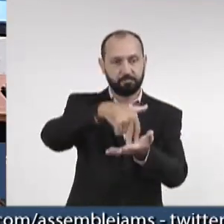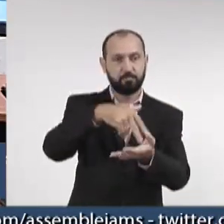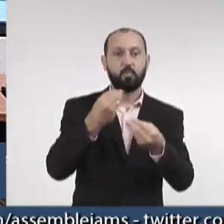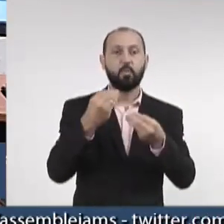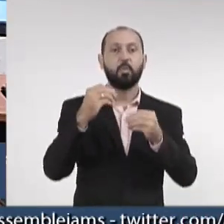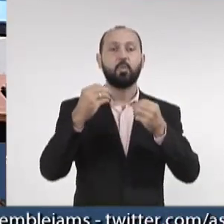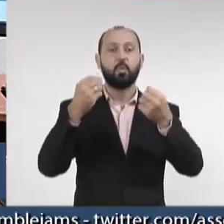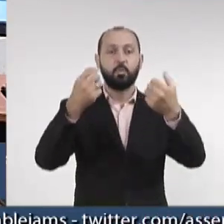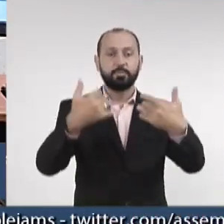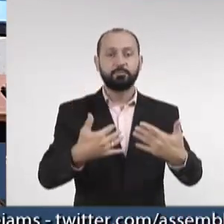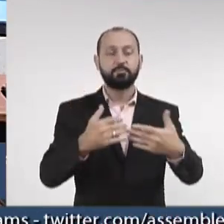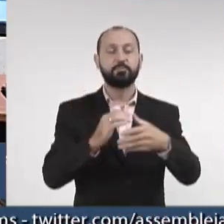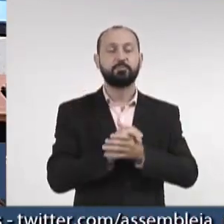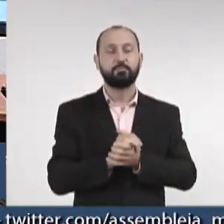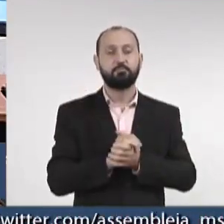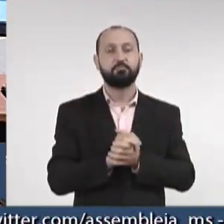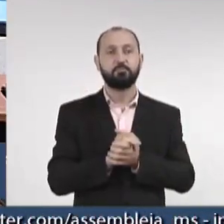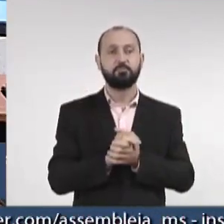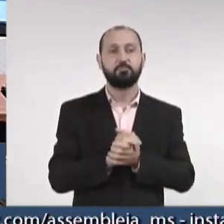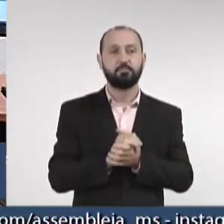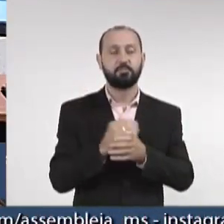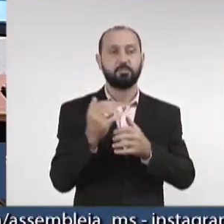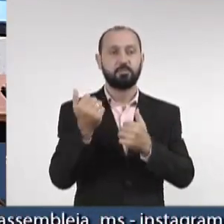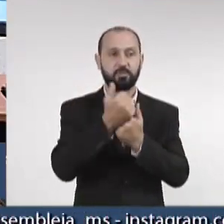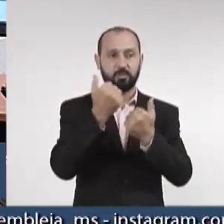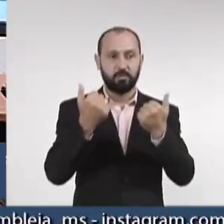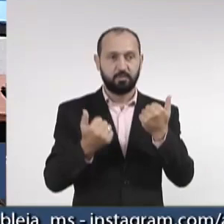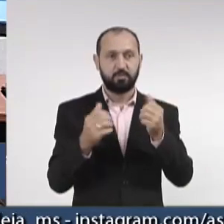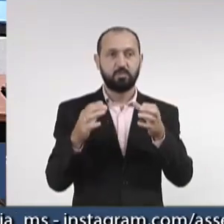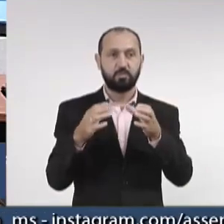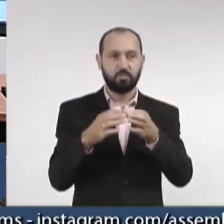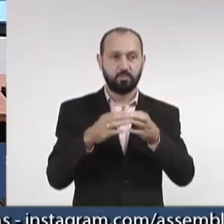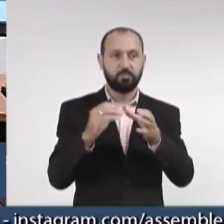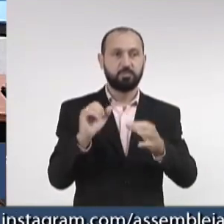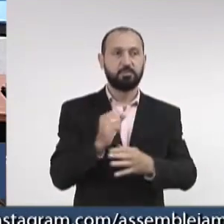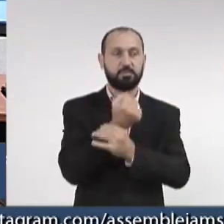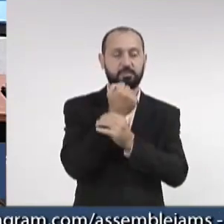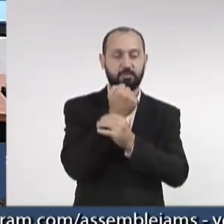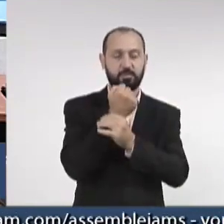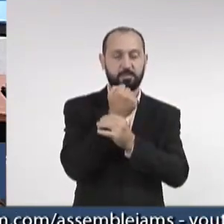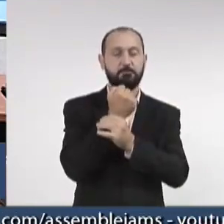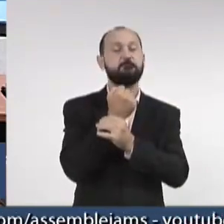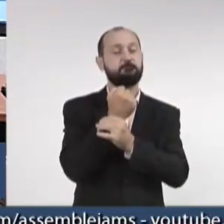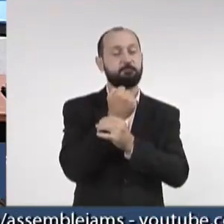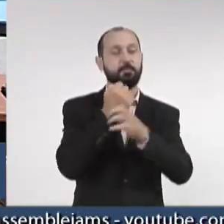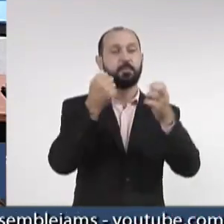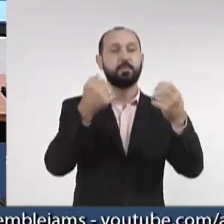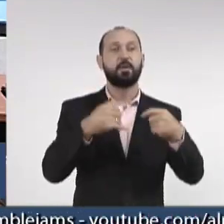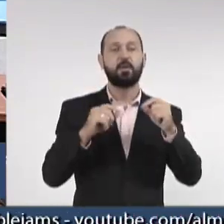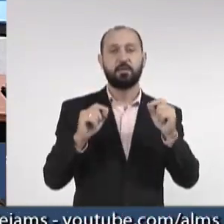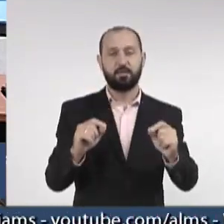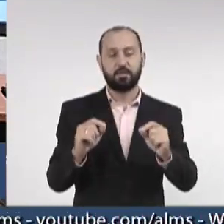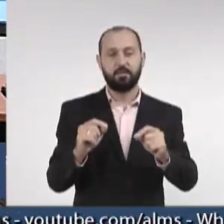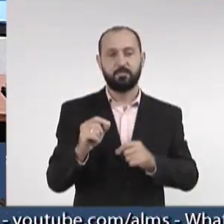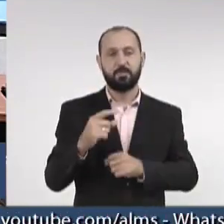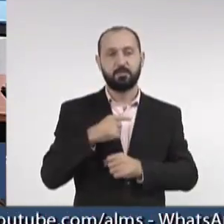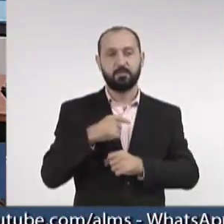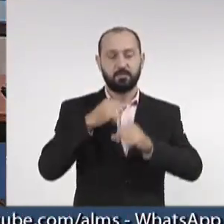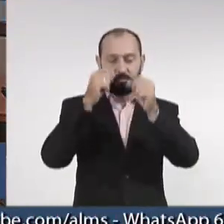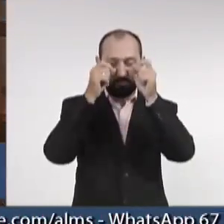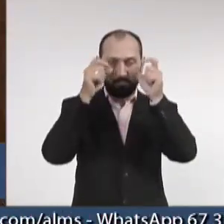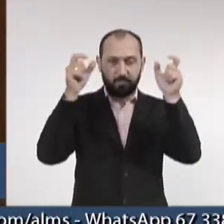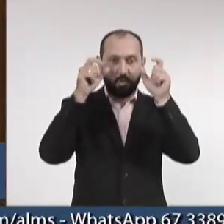cobrar a responsabilização. Isso não pode ficar barato, presidente. Essas pessoas